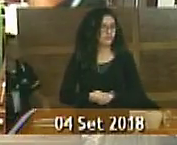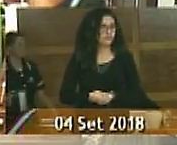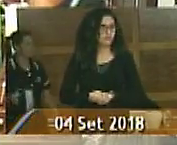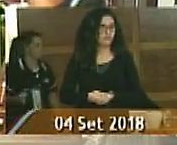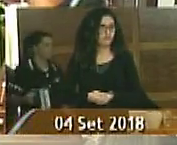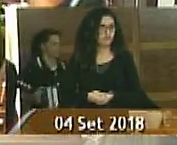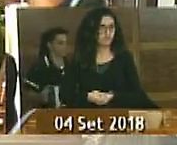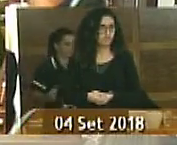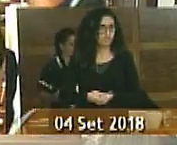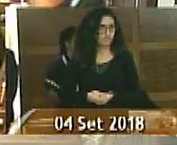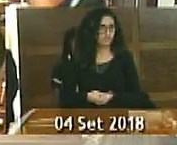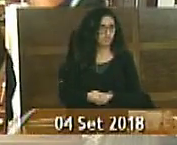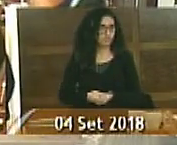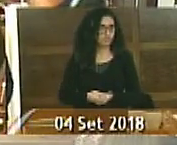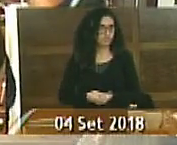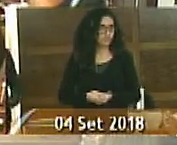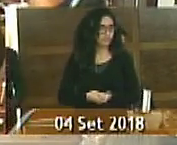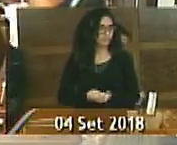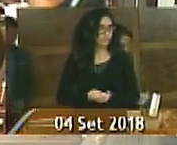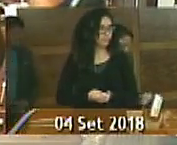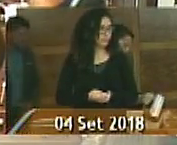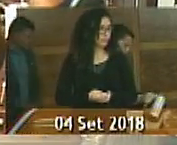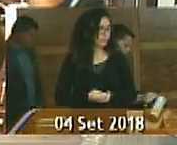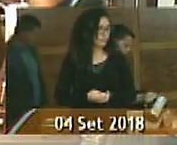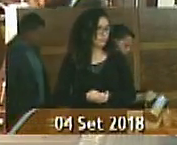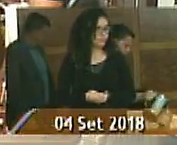Moção e indicações, vereador Canidé do Social.